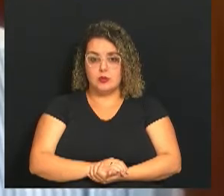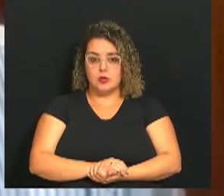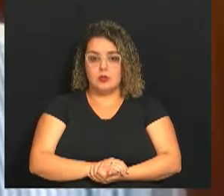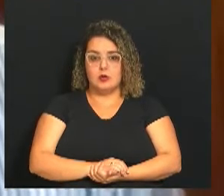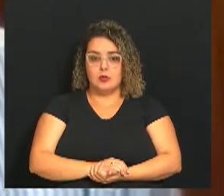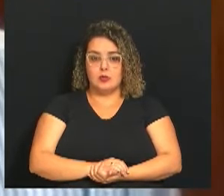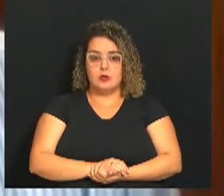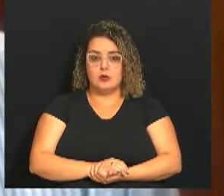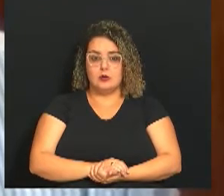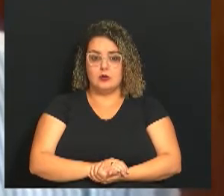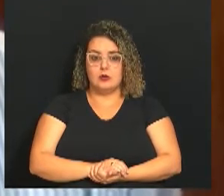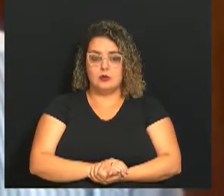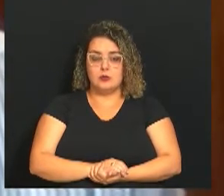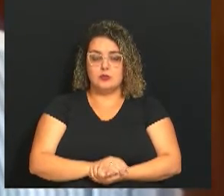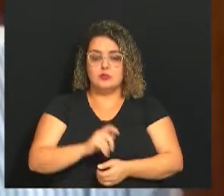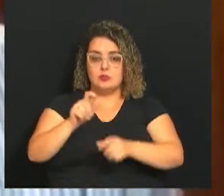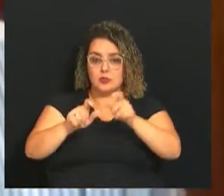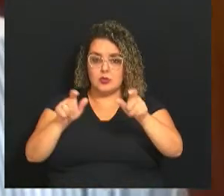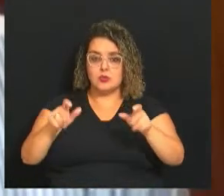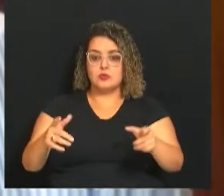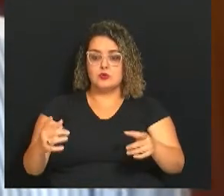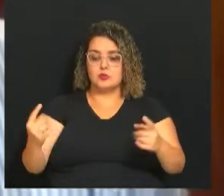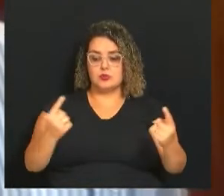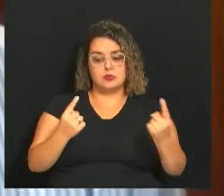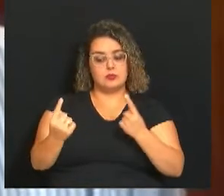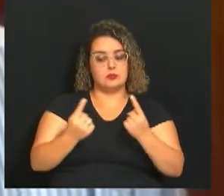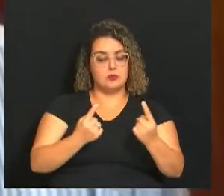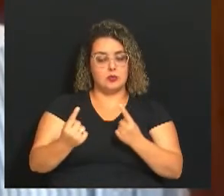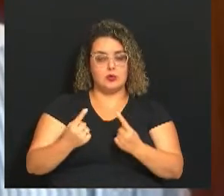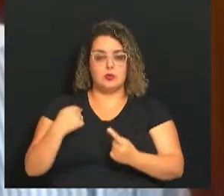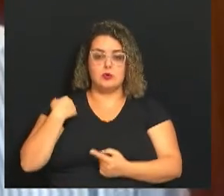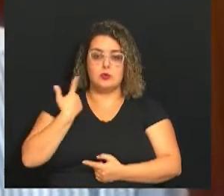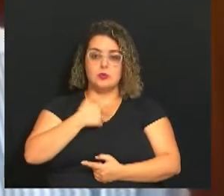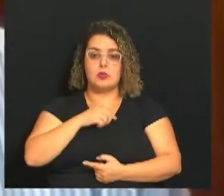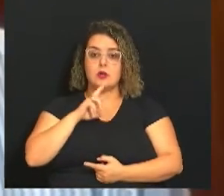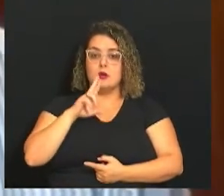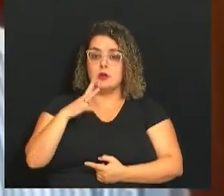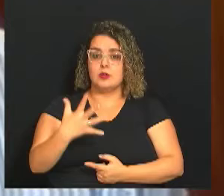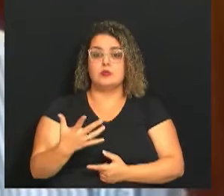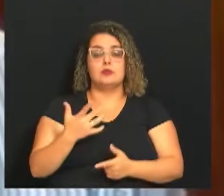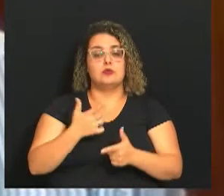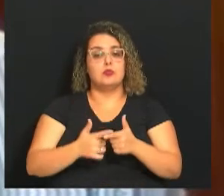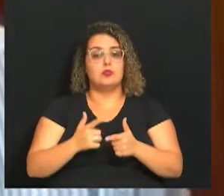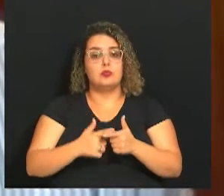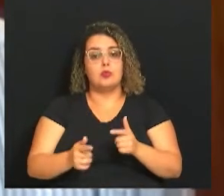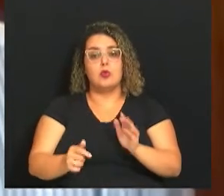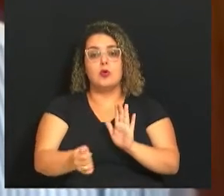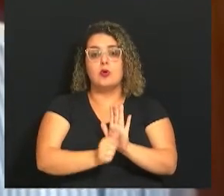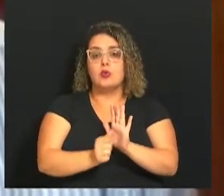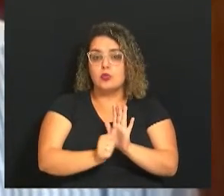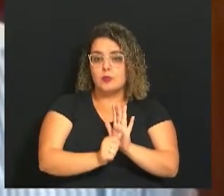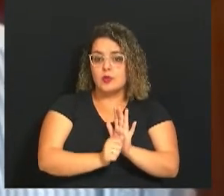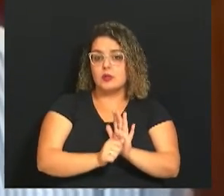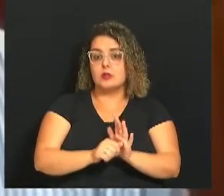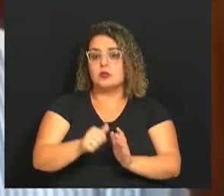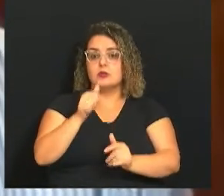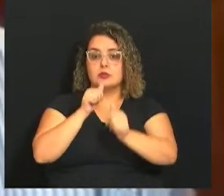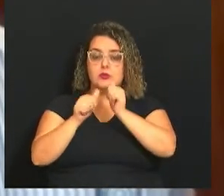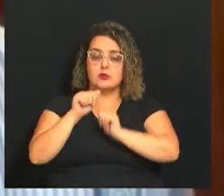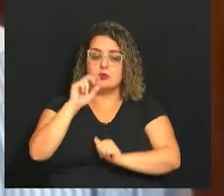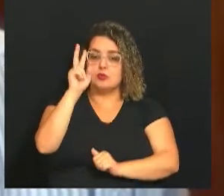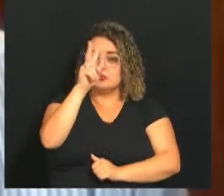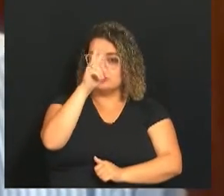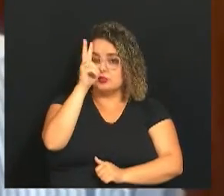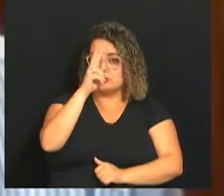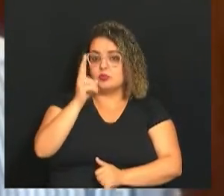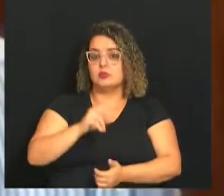considerável, né, de pessoas que nos procuram para resolver o problema da dependência do álcool, e normalmente tem, assim,